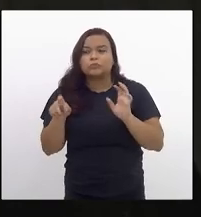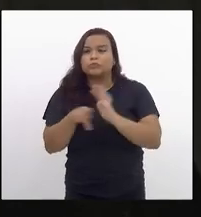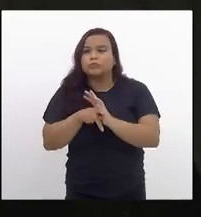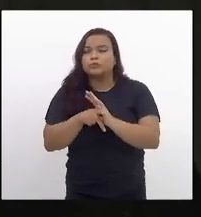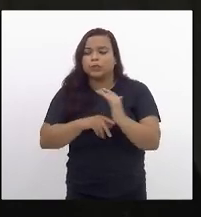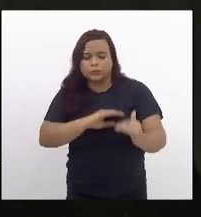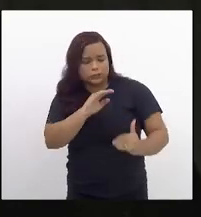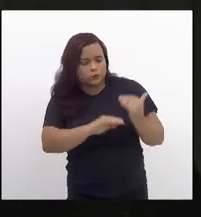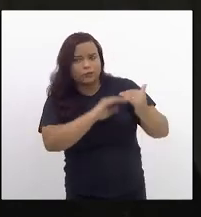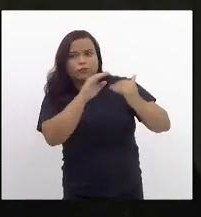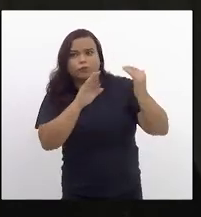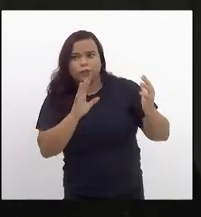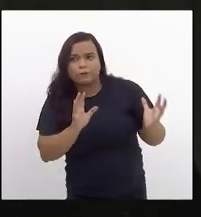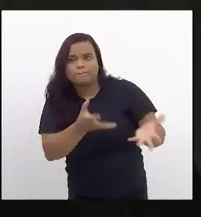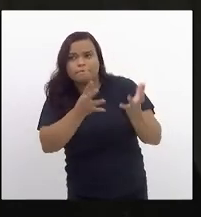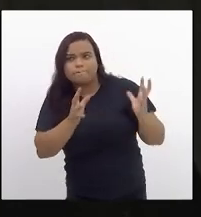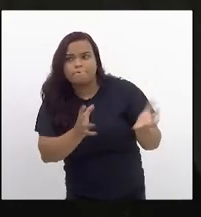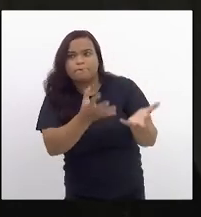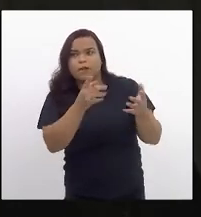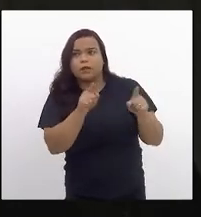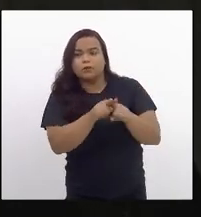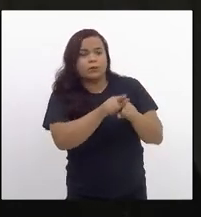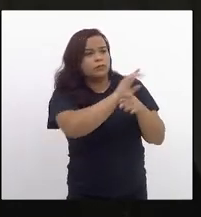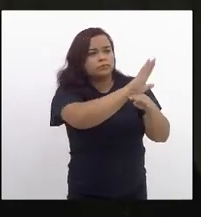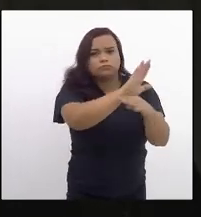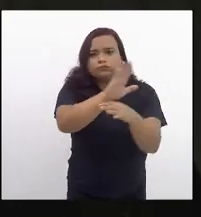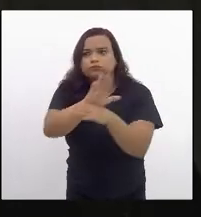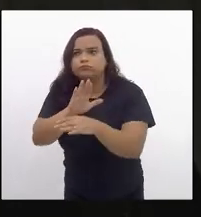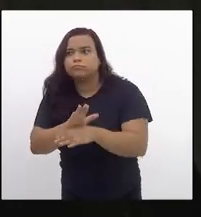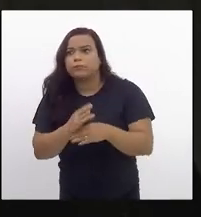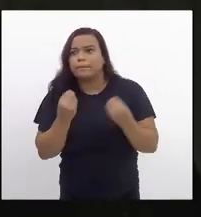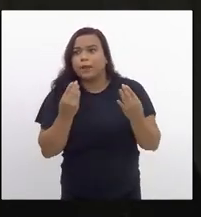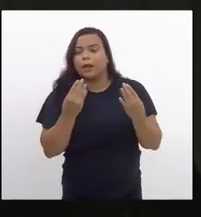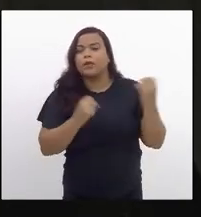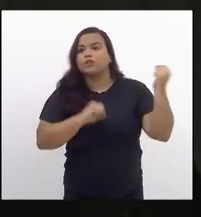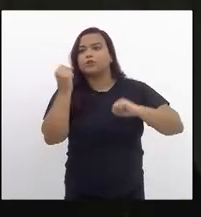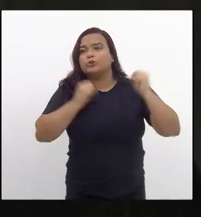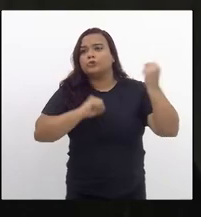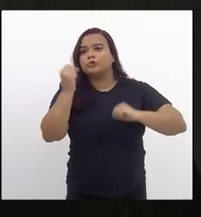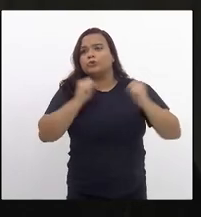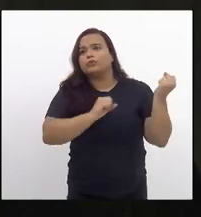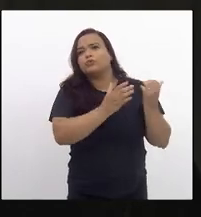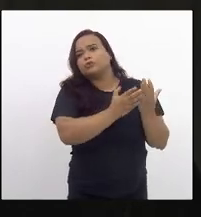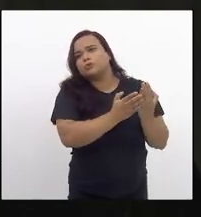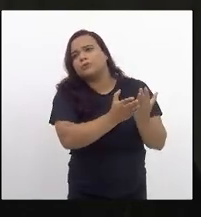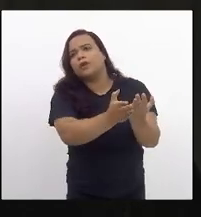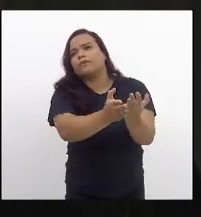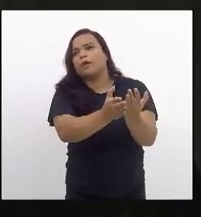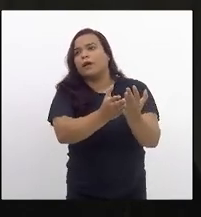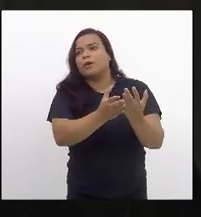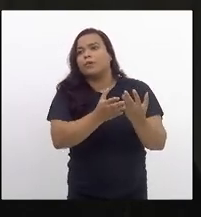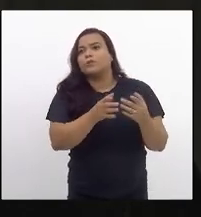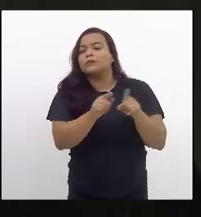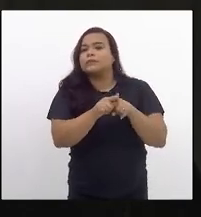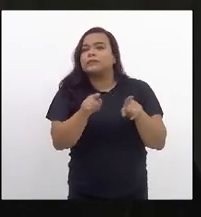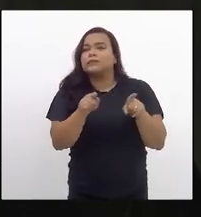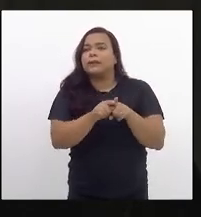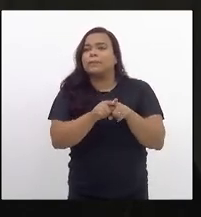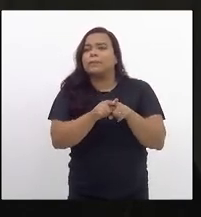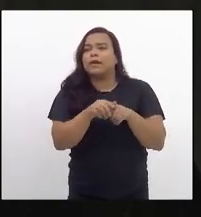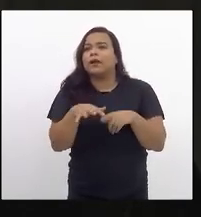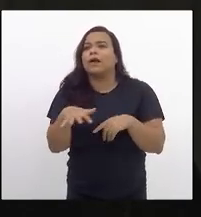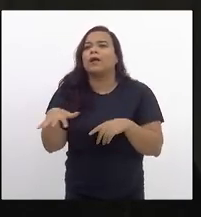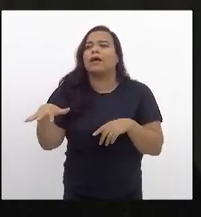desenvolvimento fomento incentivos para a indústria naval offshore e da cadeia